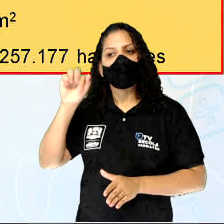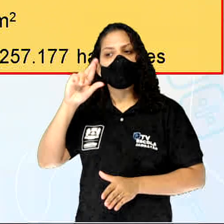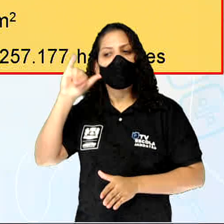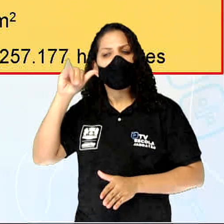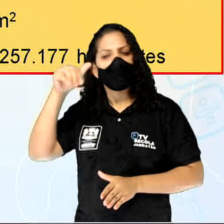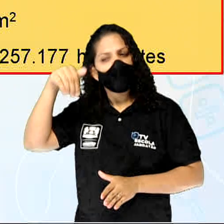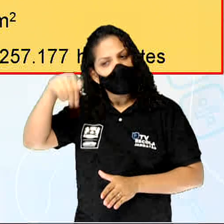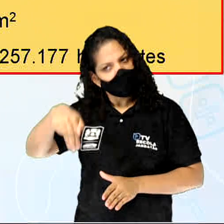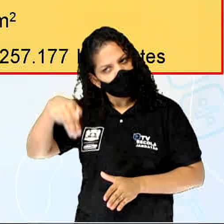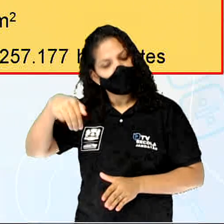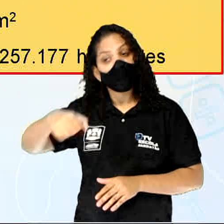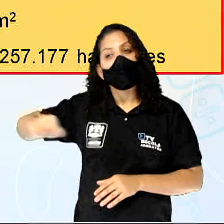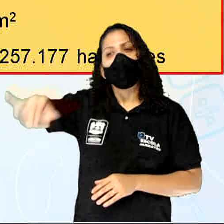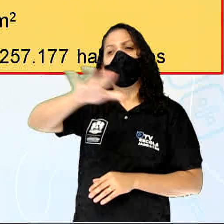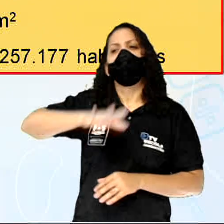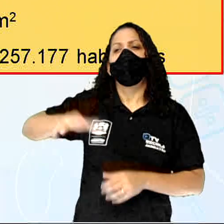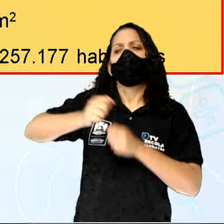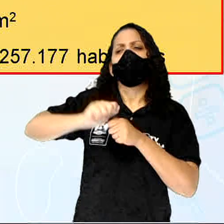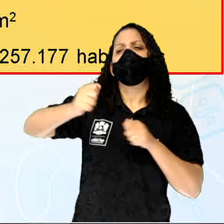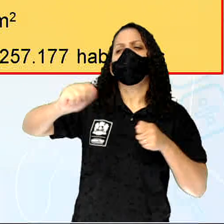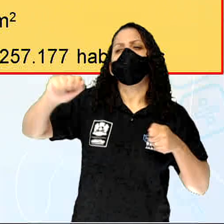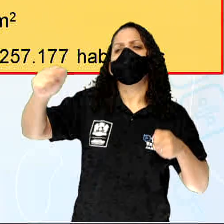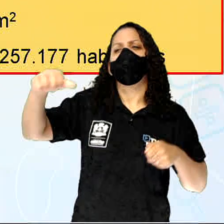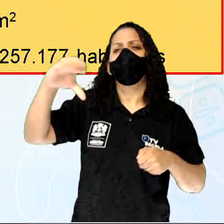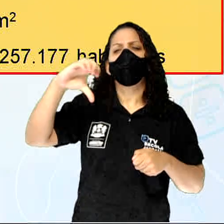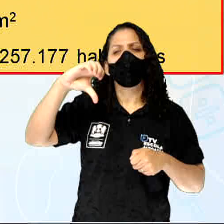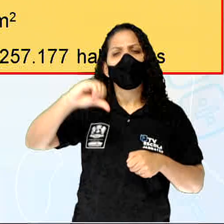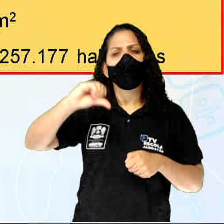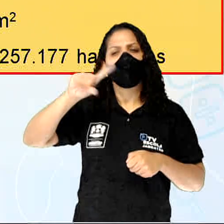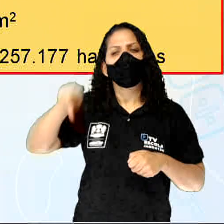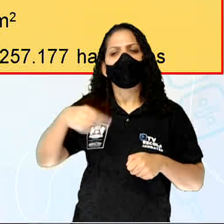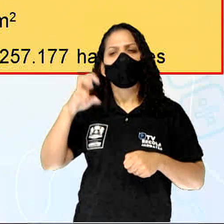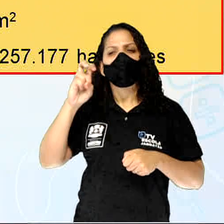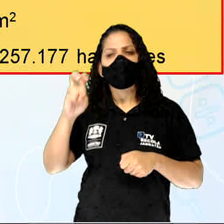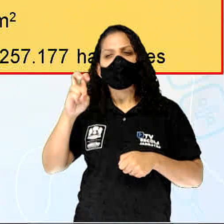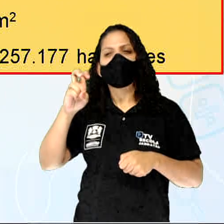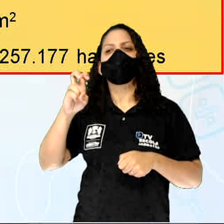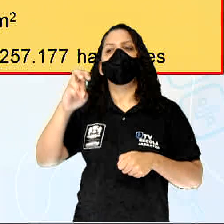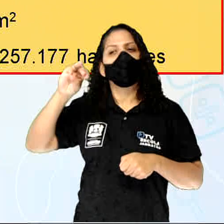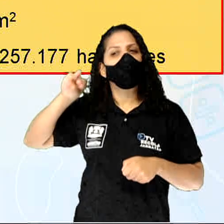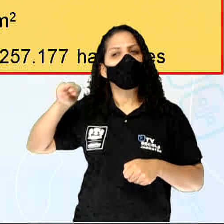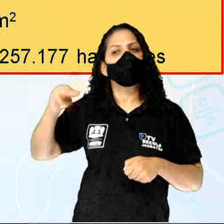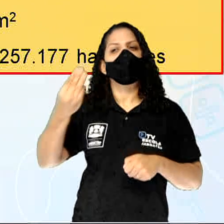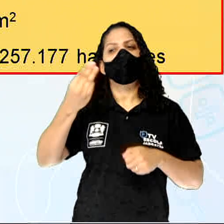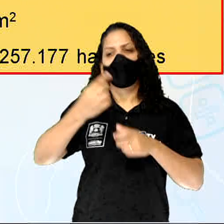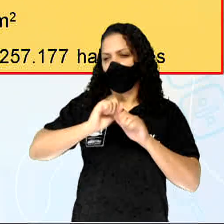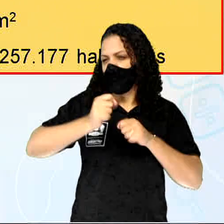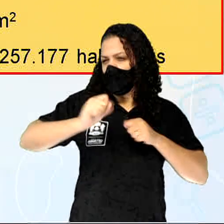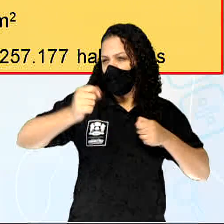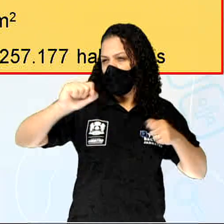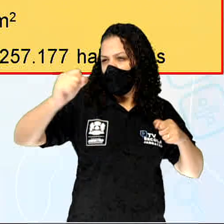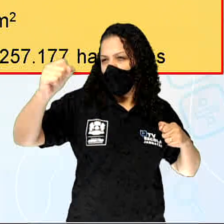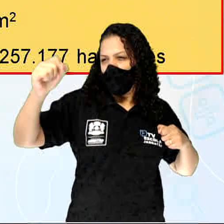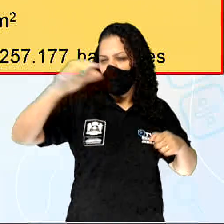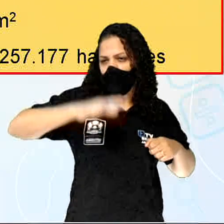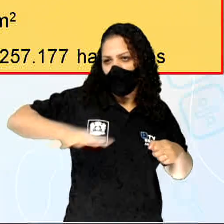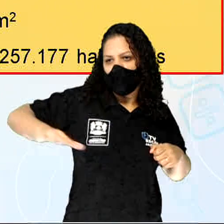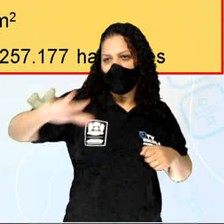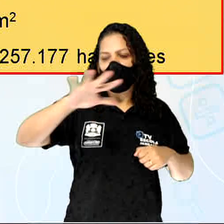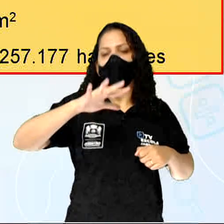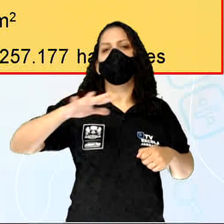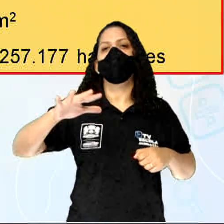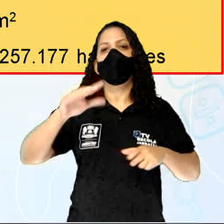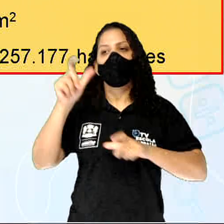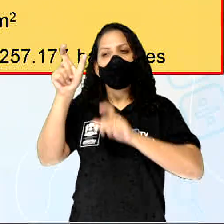mais de 9,5 milhões de quilômetros quadrados. População,